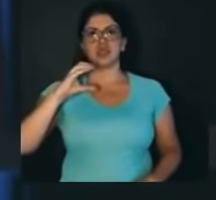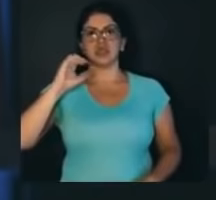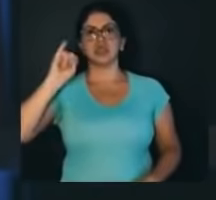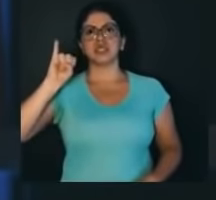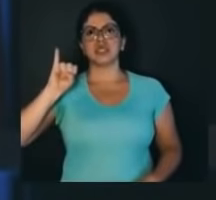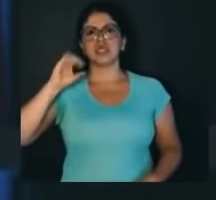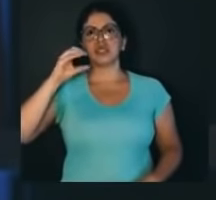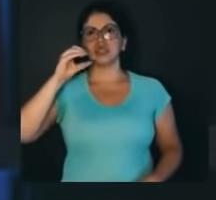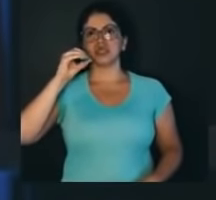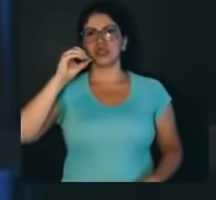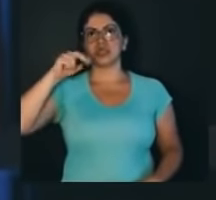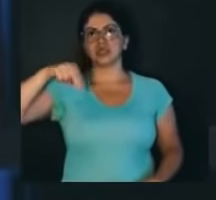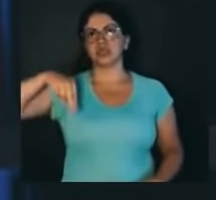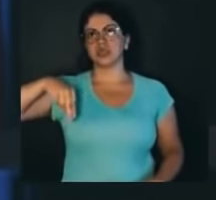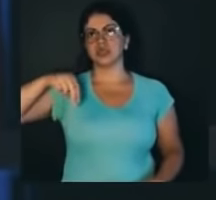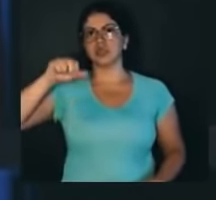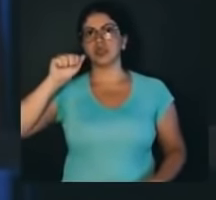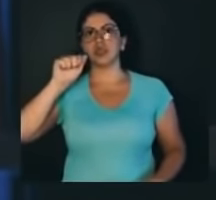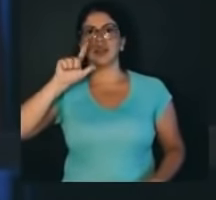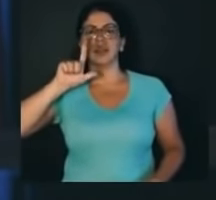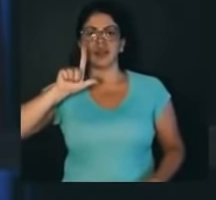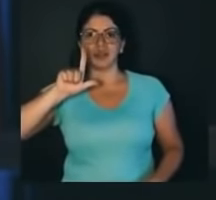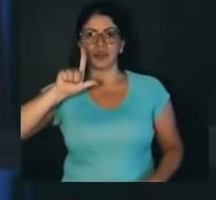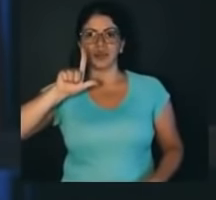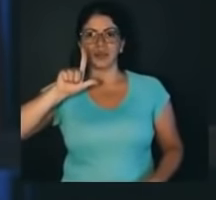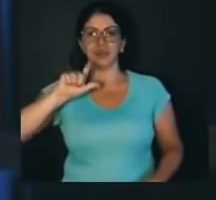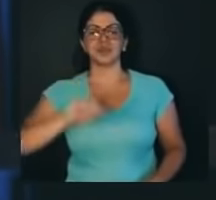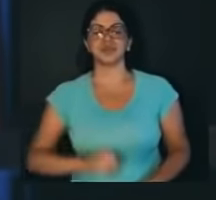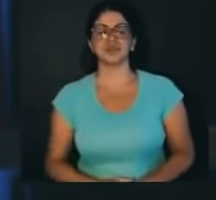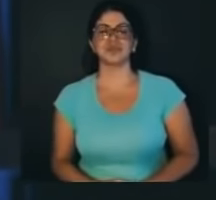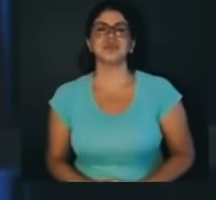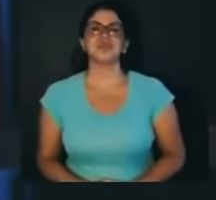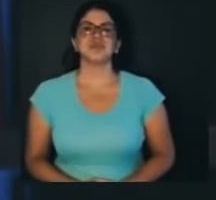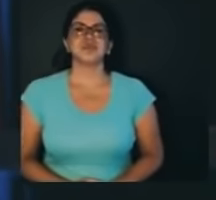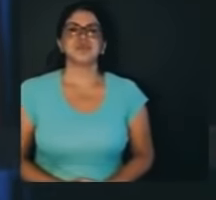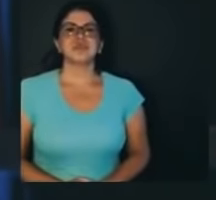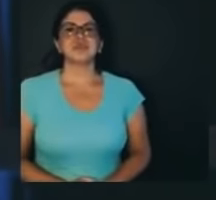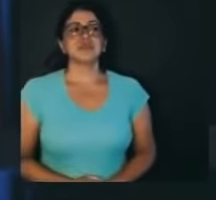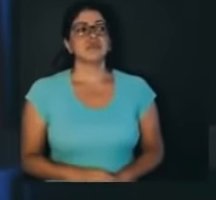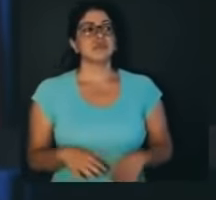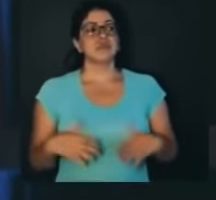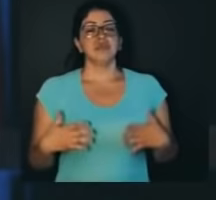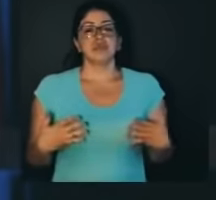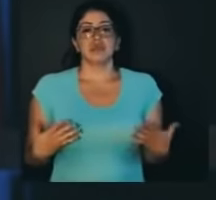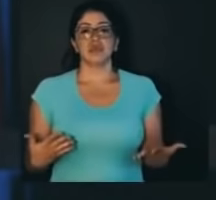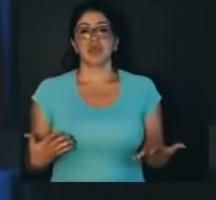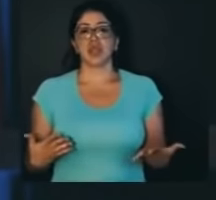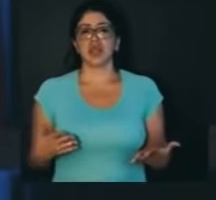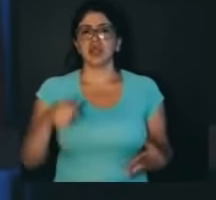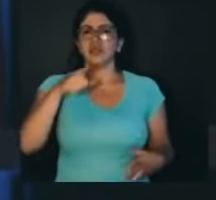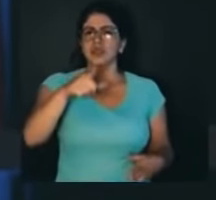em Cristo Jesus, dispusesse teu coração para ouvir a mensagem dessa noite.